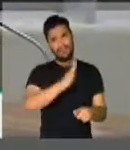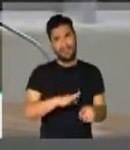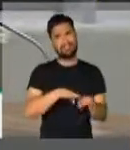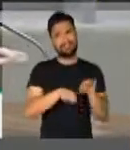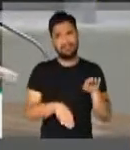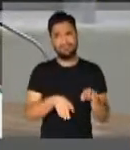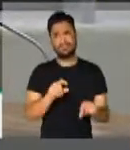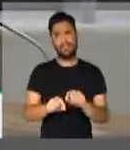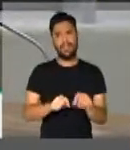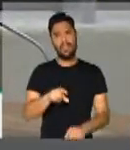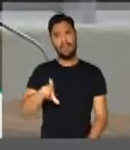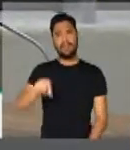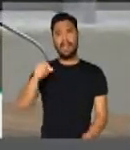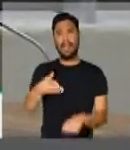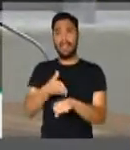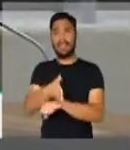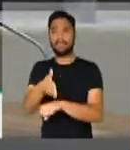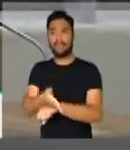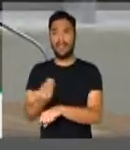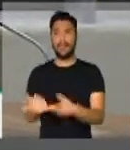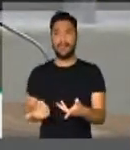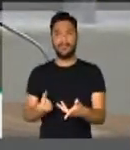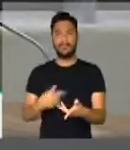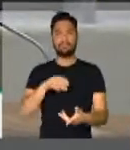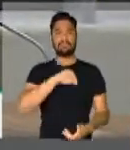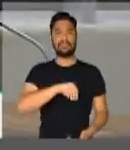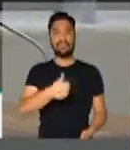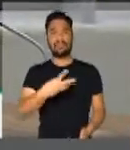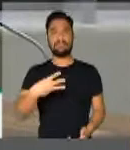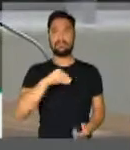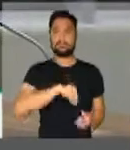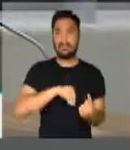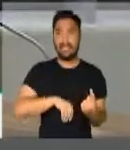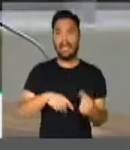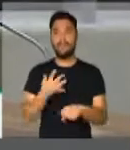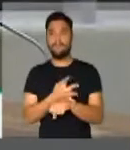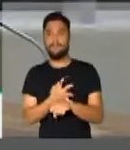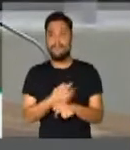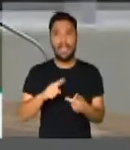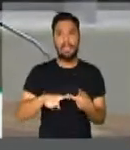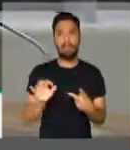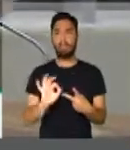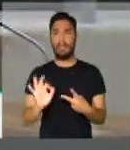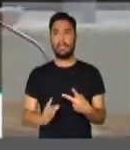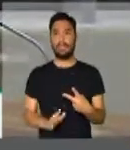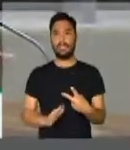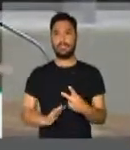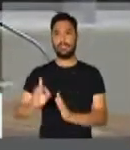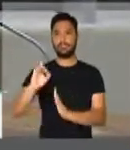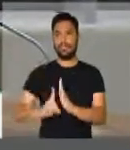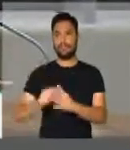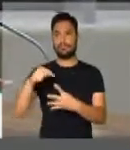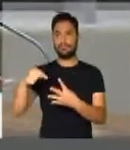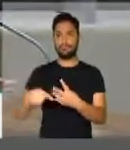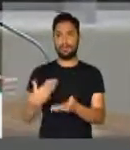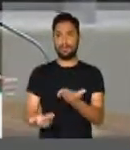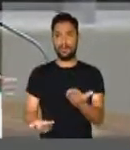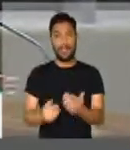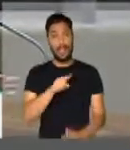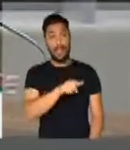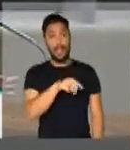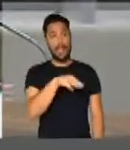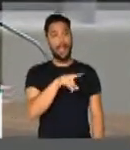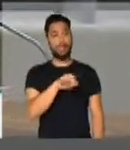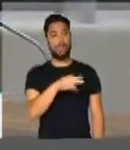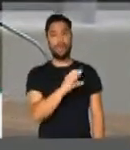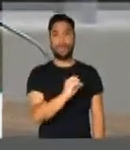desemprego como o nosso, entrar no mercado de trabalho sem 13º, sem férias e sem nenhuma garantia trabalhista. Foi o que o Mourão falou lá em Bagé,